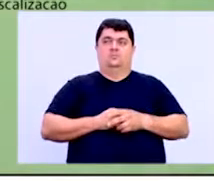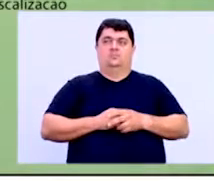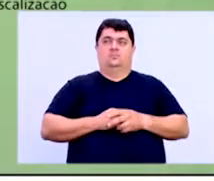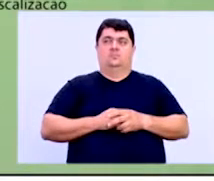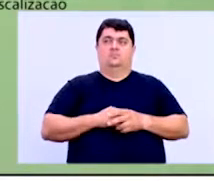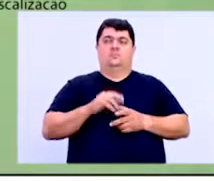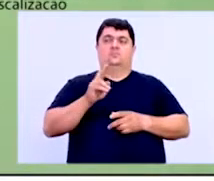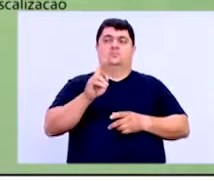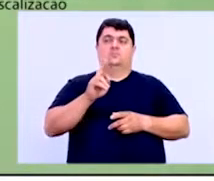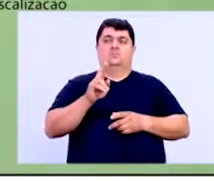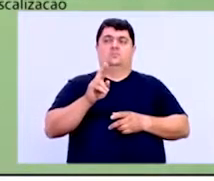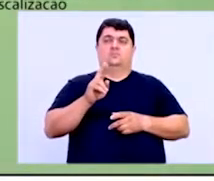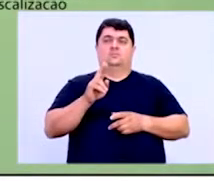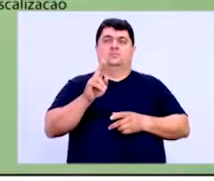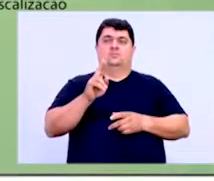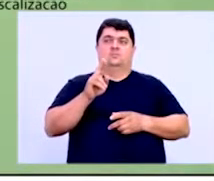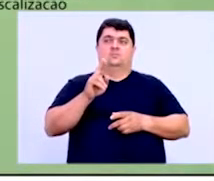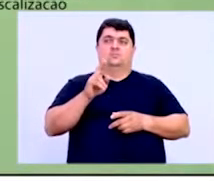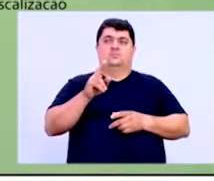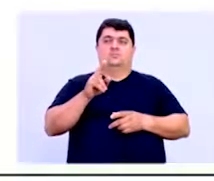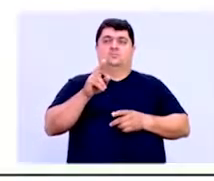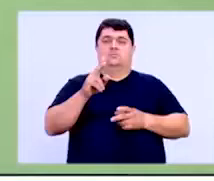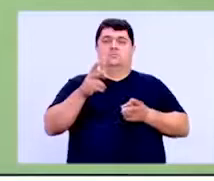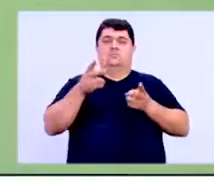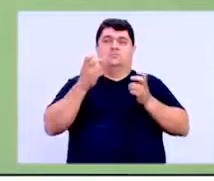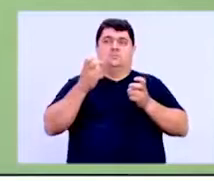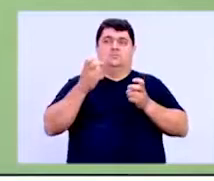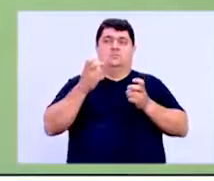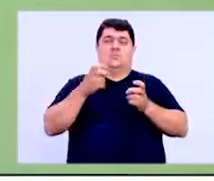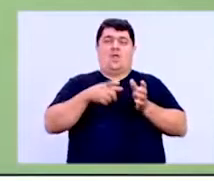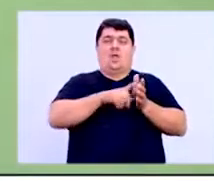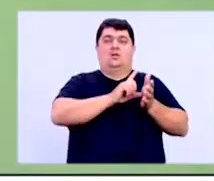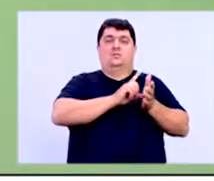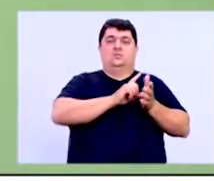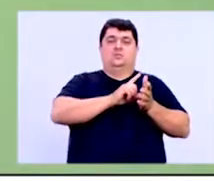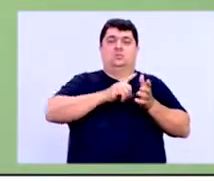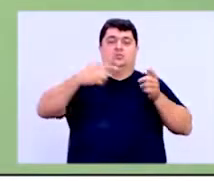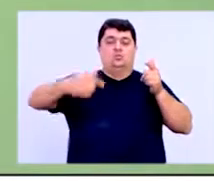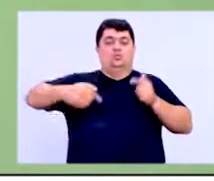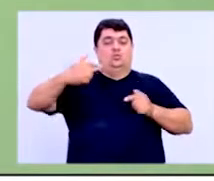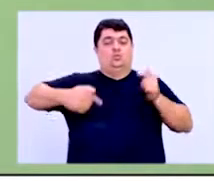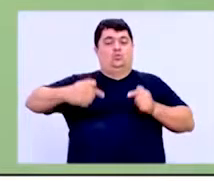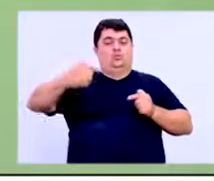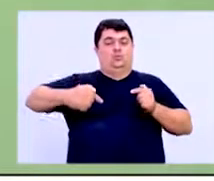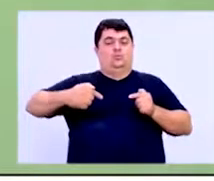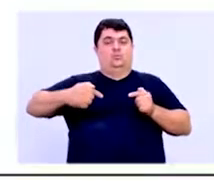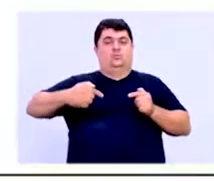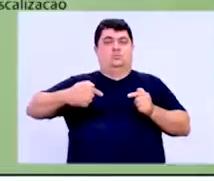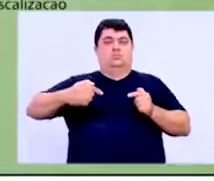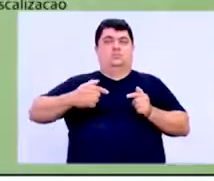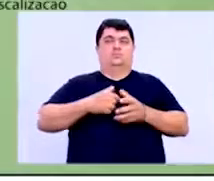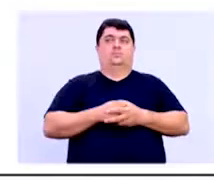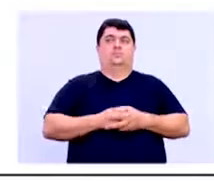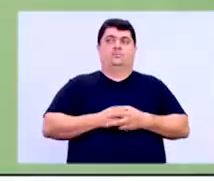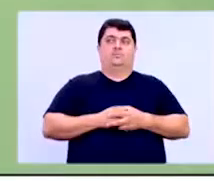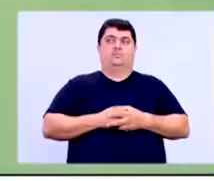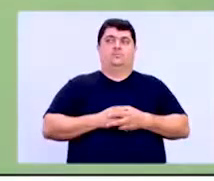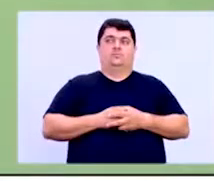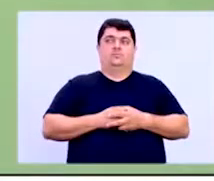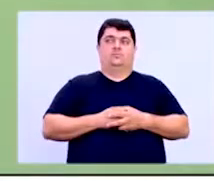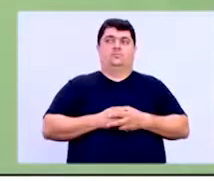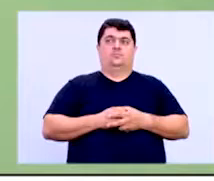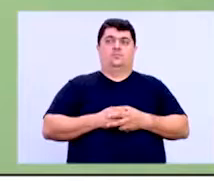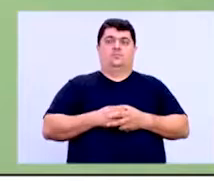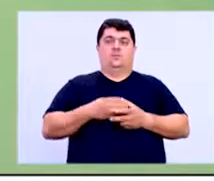mesmo? Percebido pelo consumidor. Qual é o nome anterior? Baseado na concorrência. E